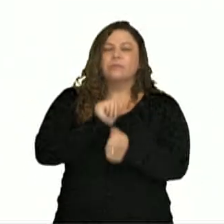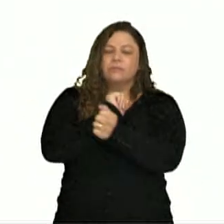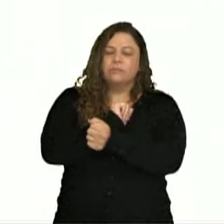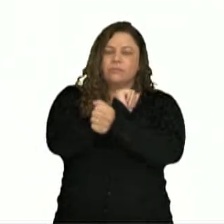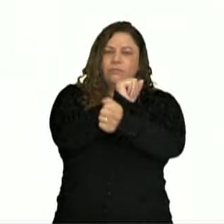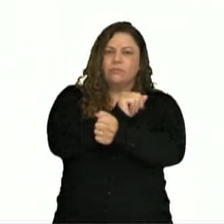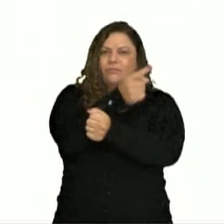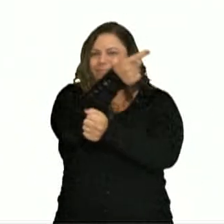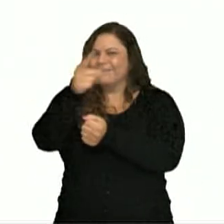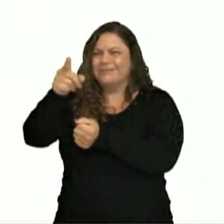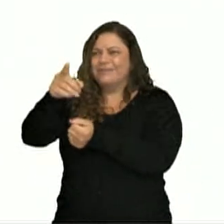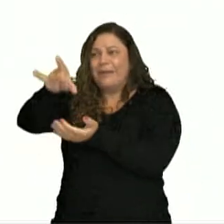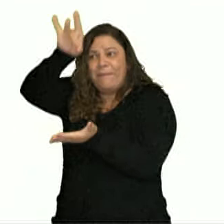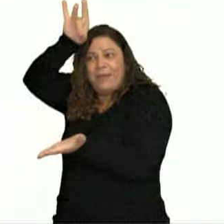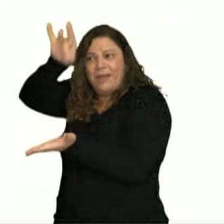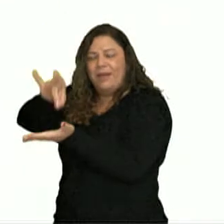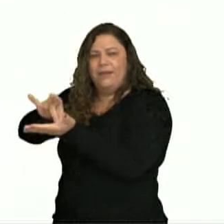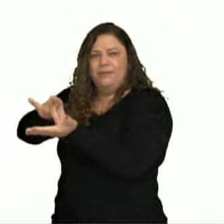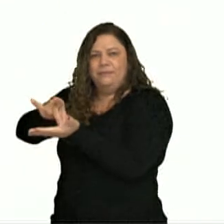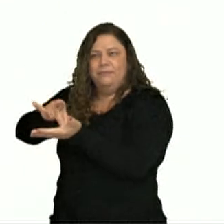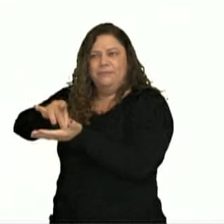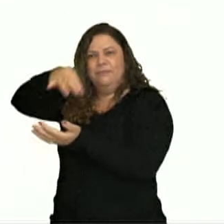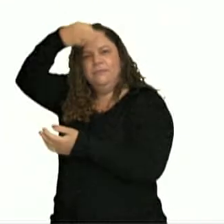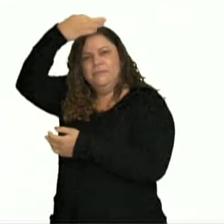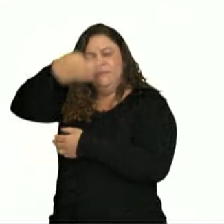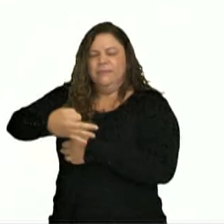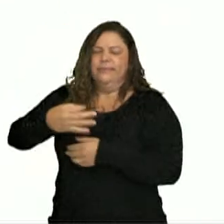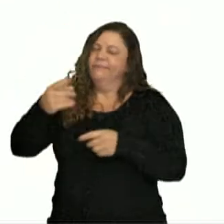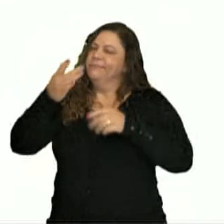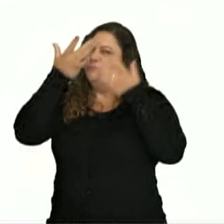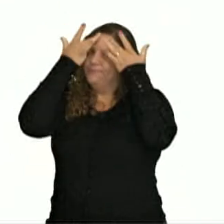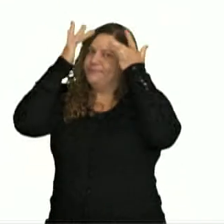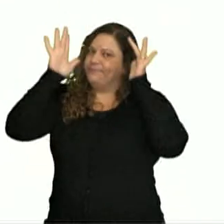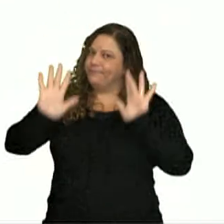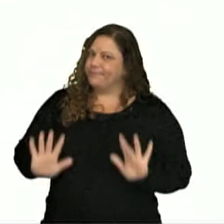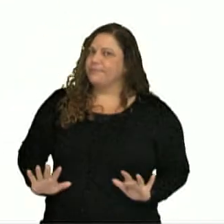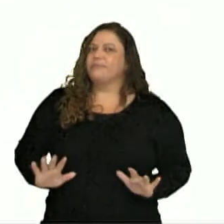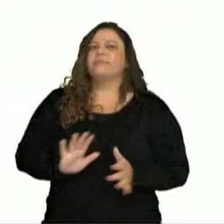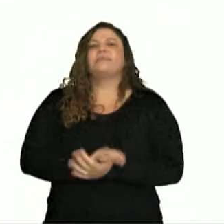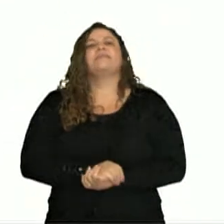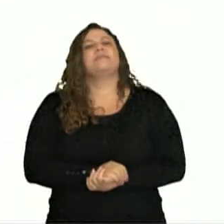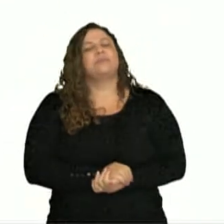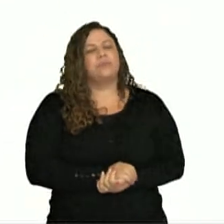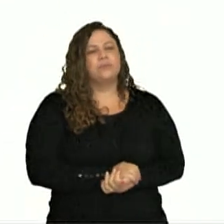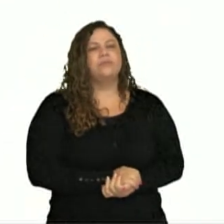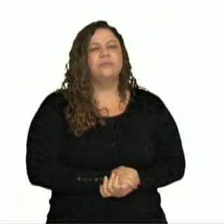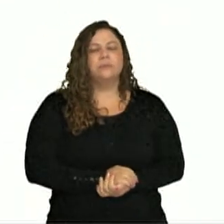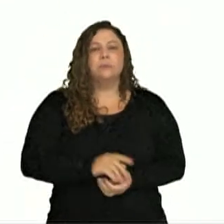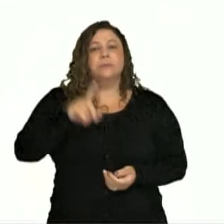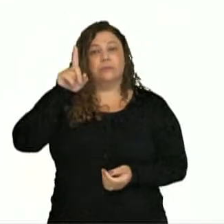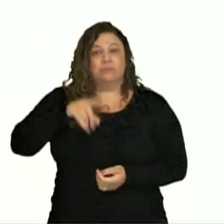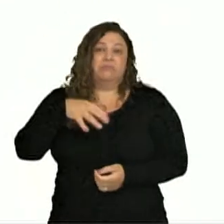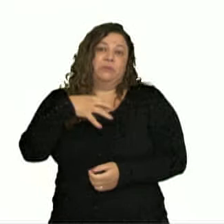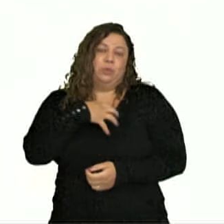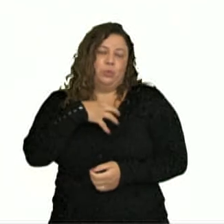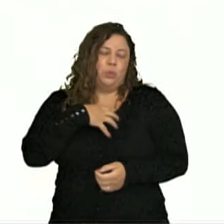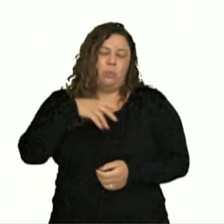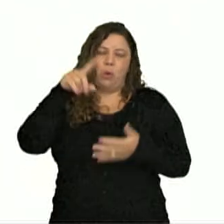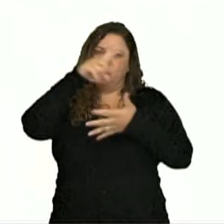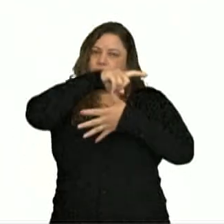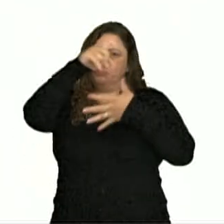há uma certeza se irão se render ou não. E o modo subjuntivo, ele trata disso, de um modo